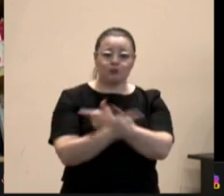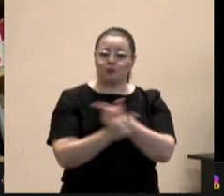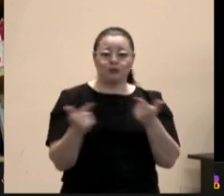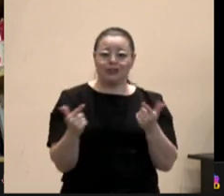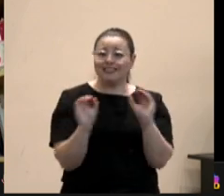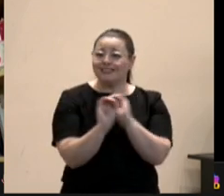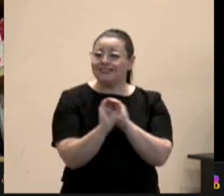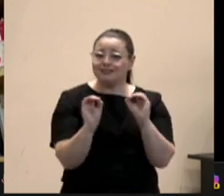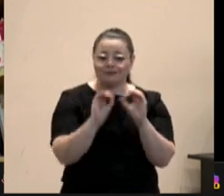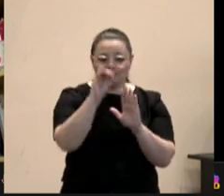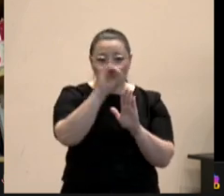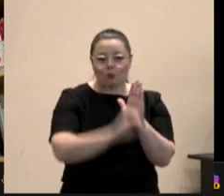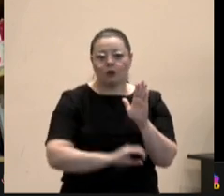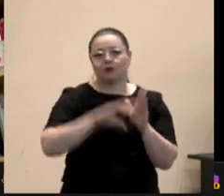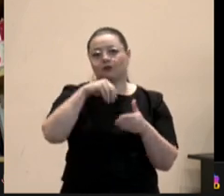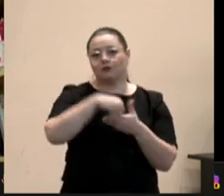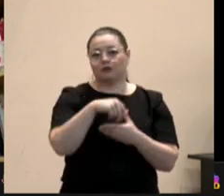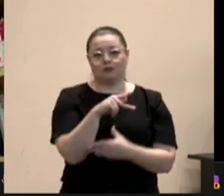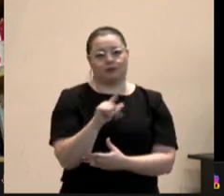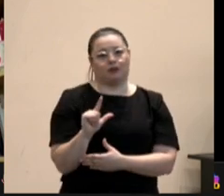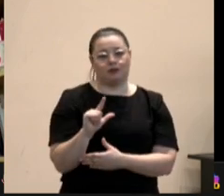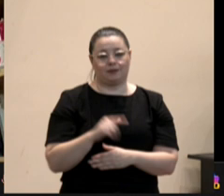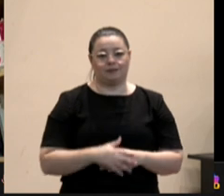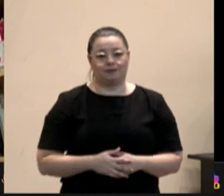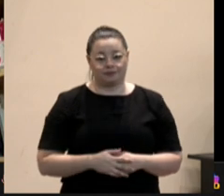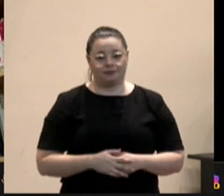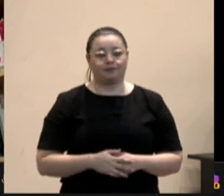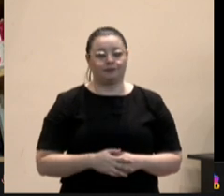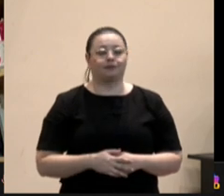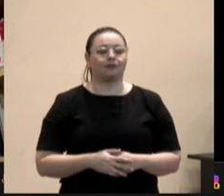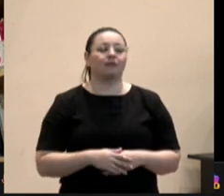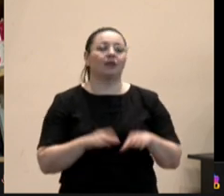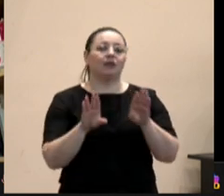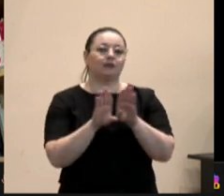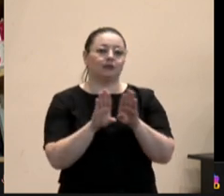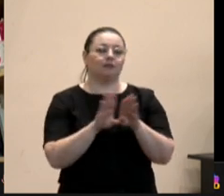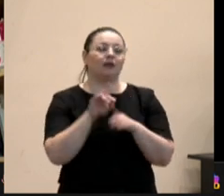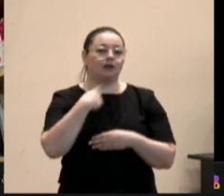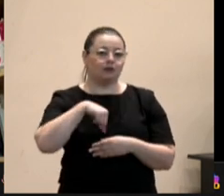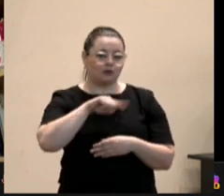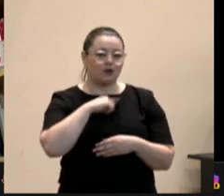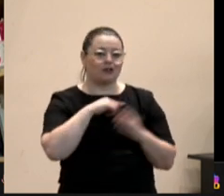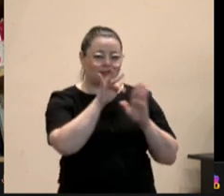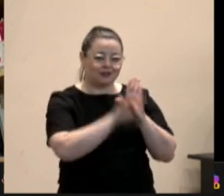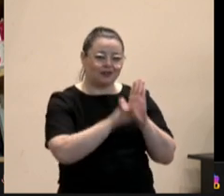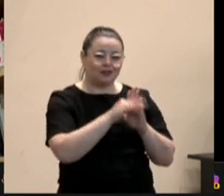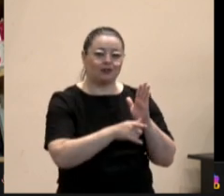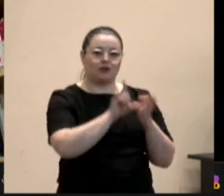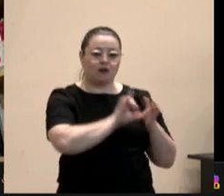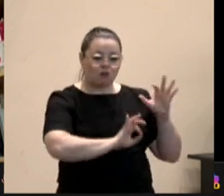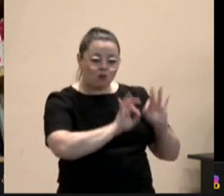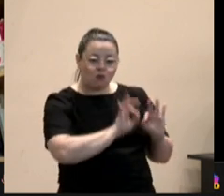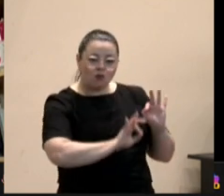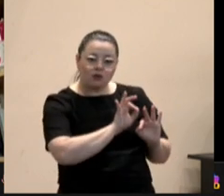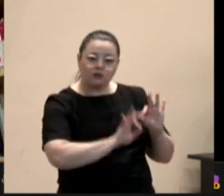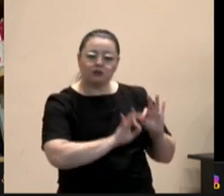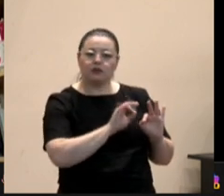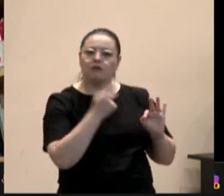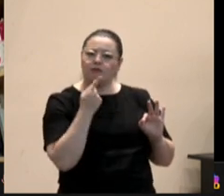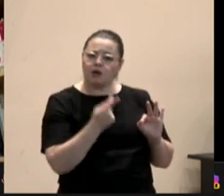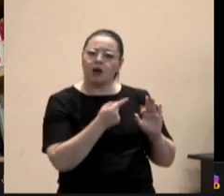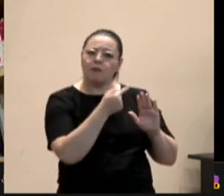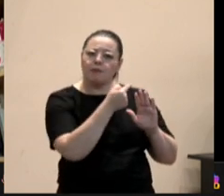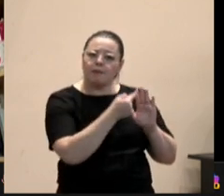Né? A gente fala, né, no nosso texto da conferência, toda uma defesa das condições de trabalho para